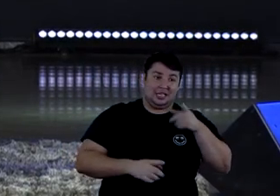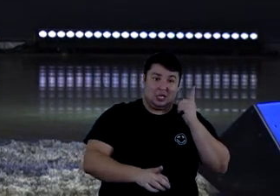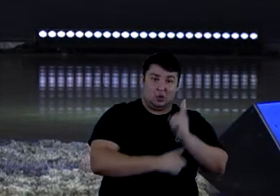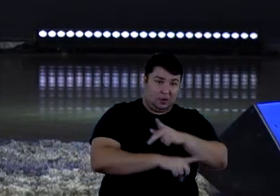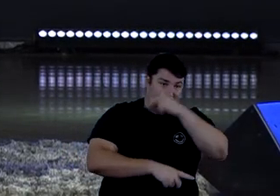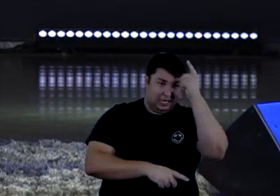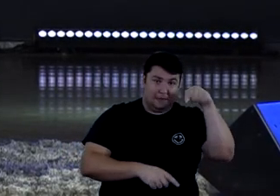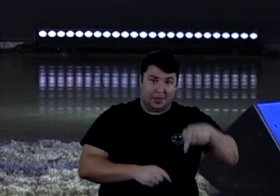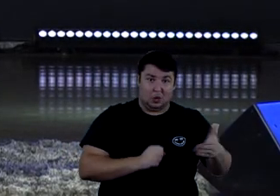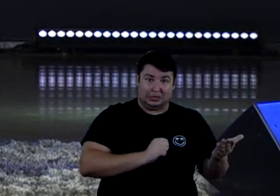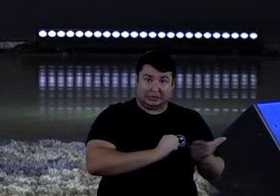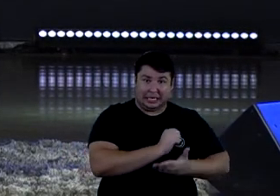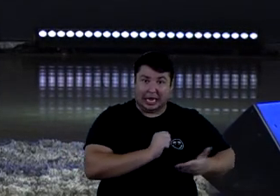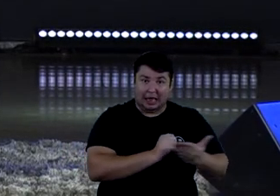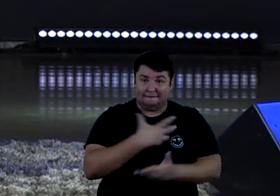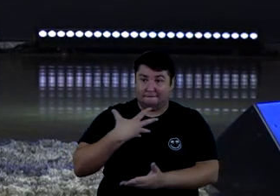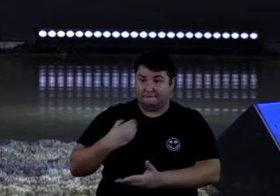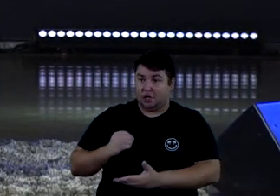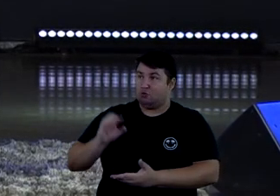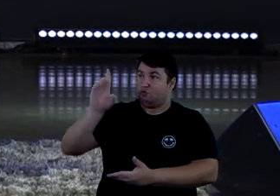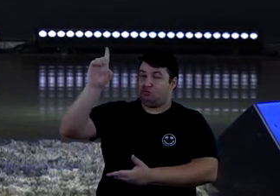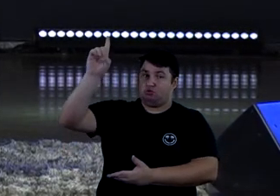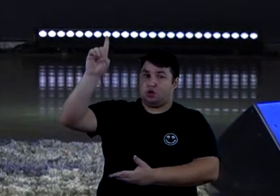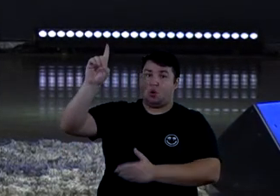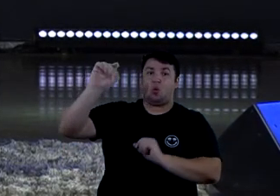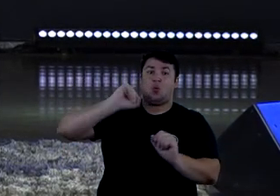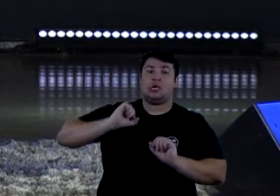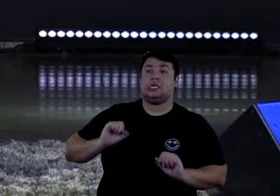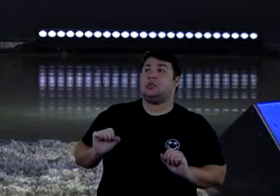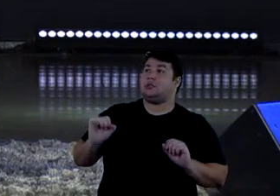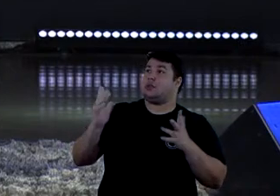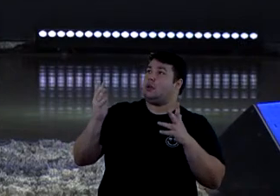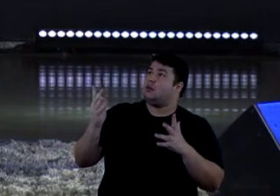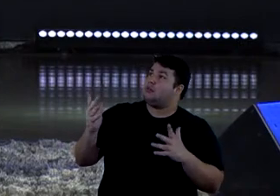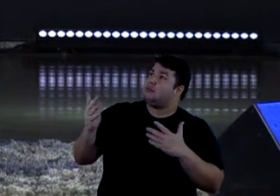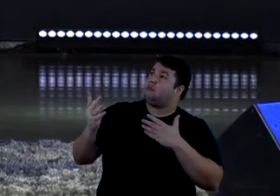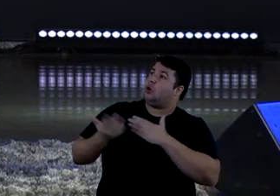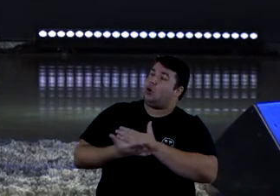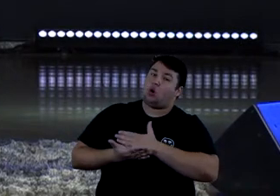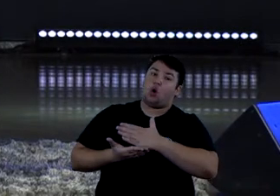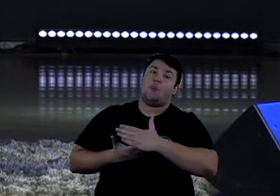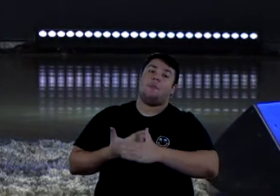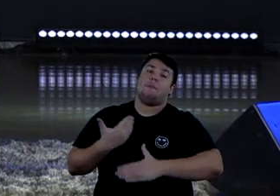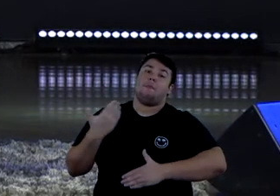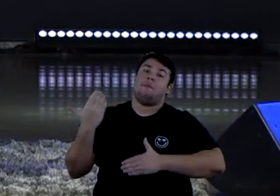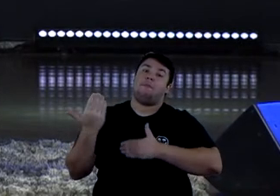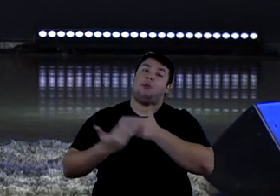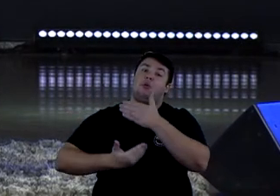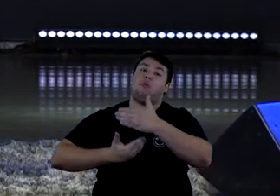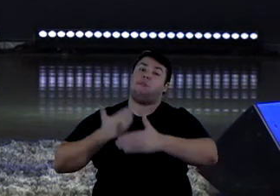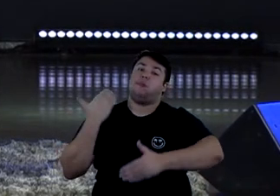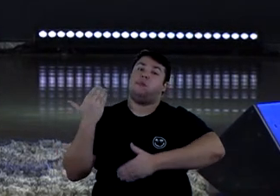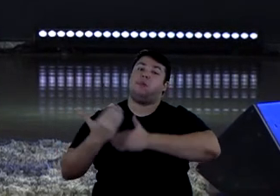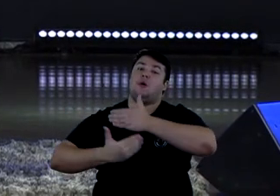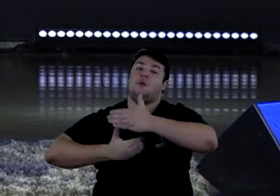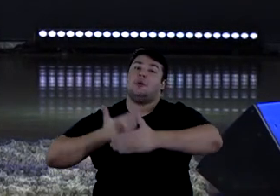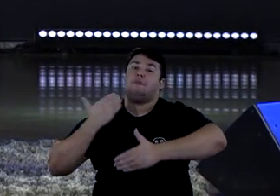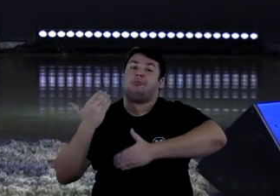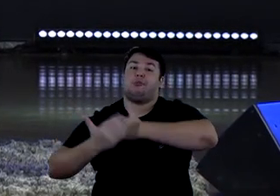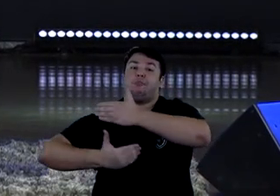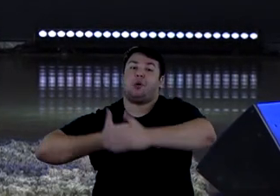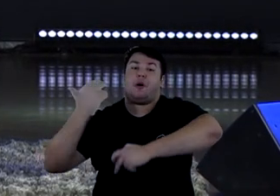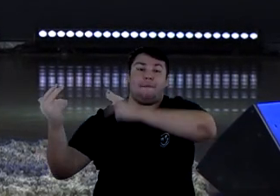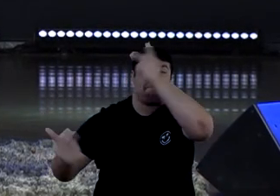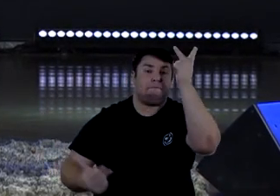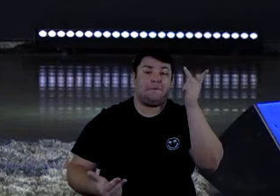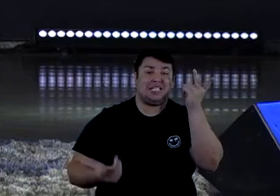com o Filho de Deus, o que que acontece? Começa um processo de evolução. A pessoa